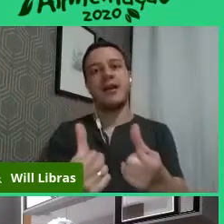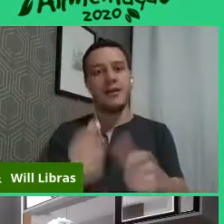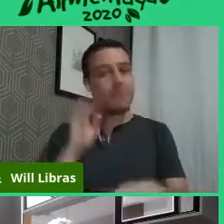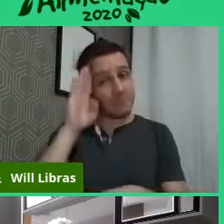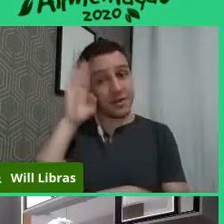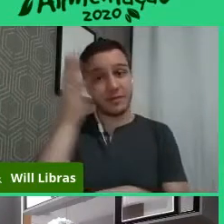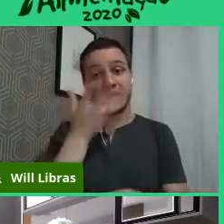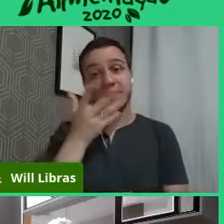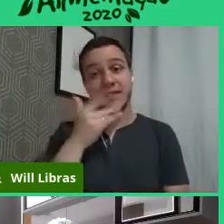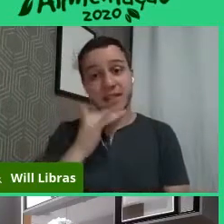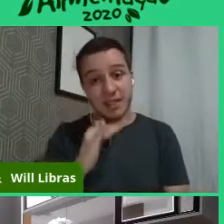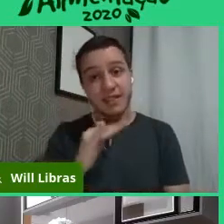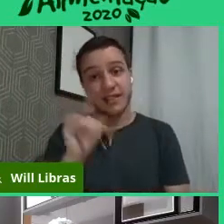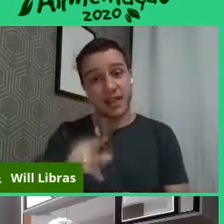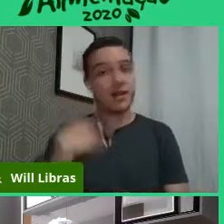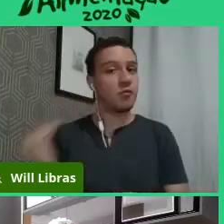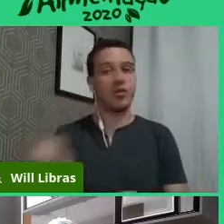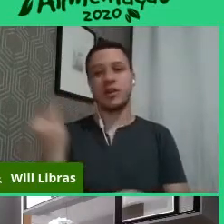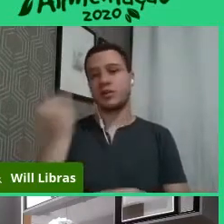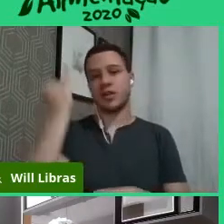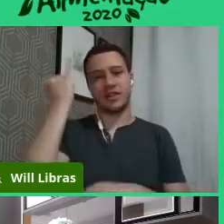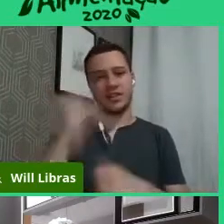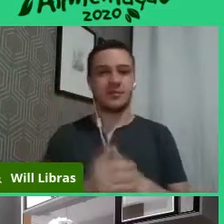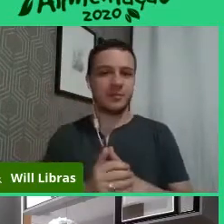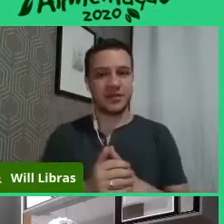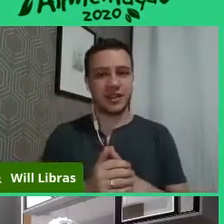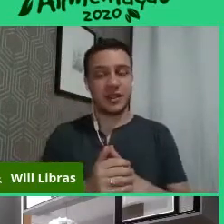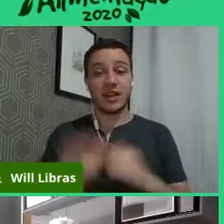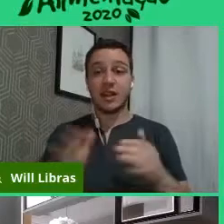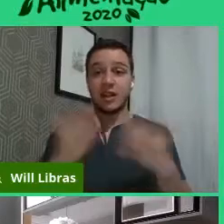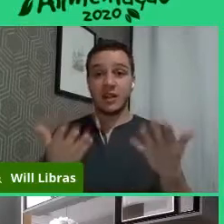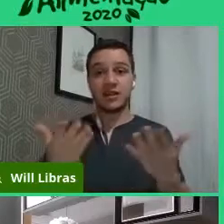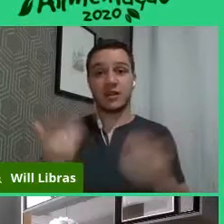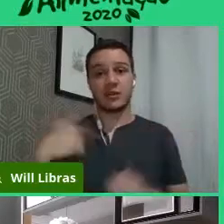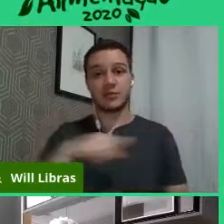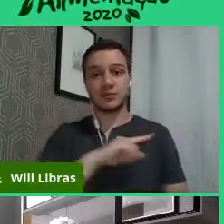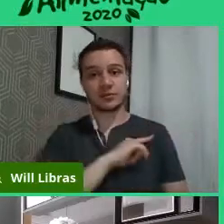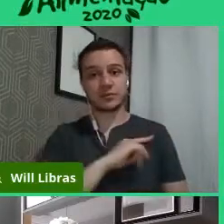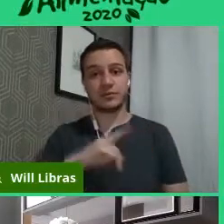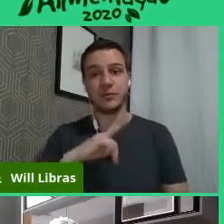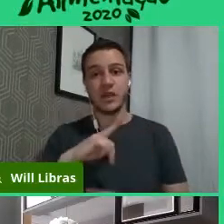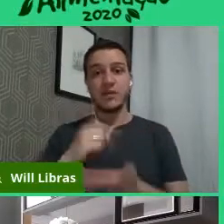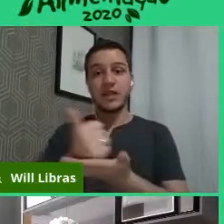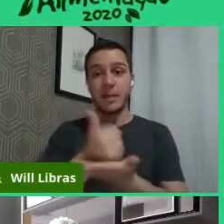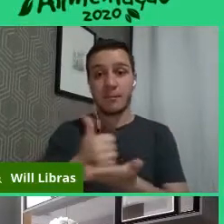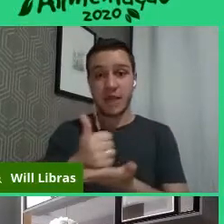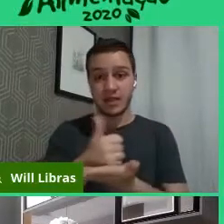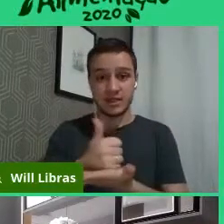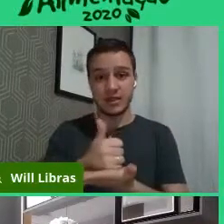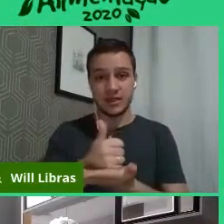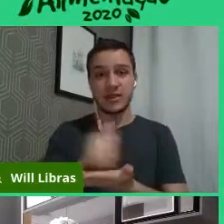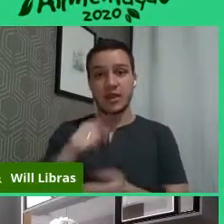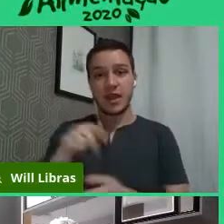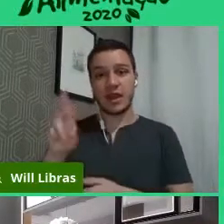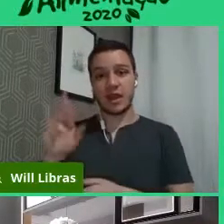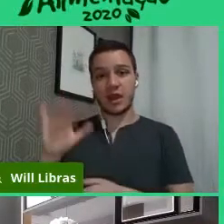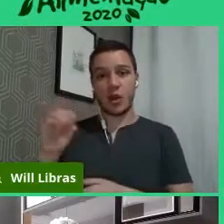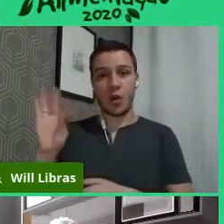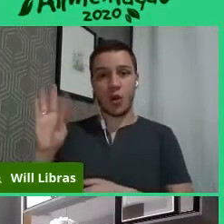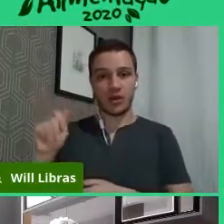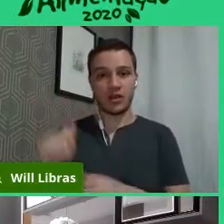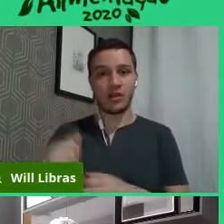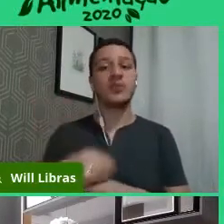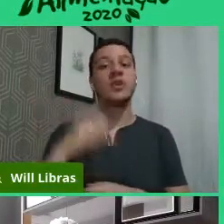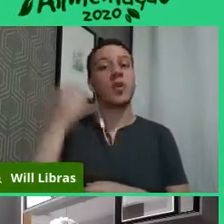para criança, isso é muito importante. Então, a gente tem a base, né, que é a ricota, o